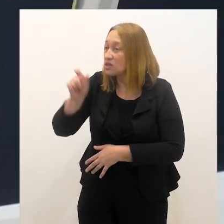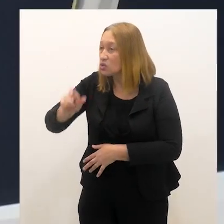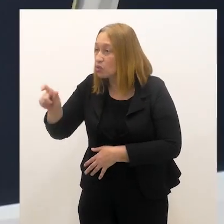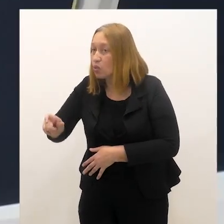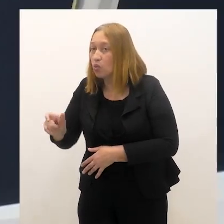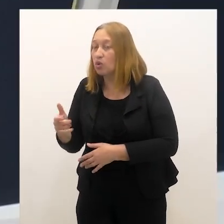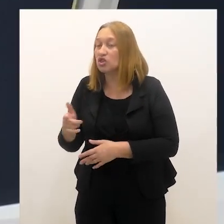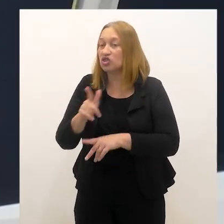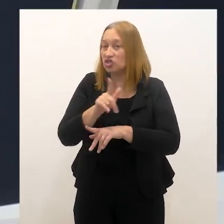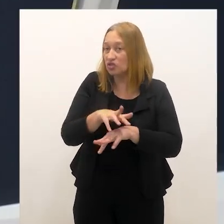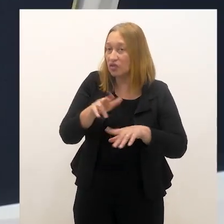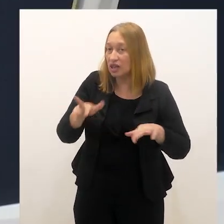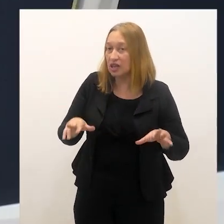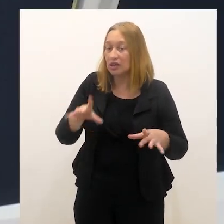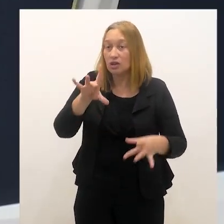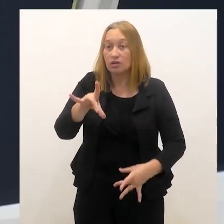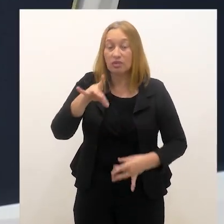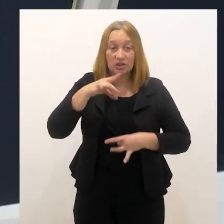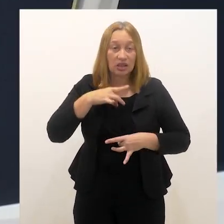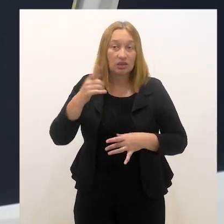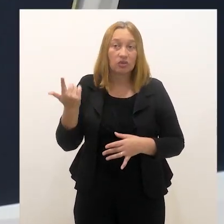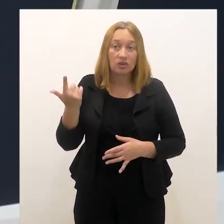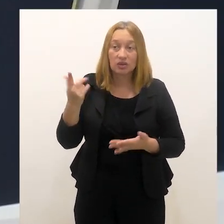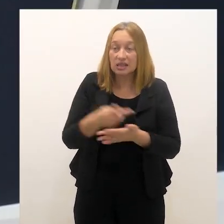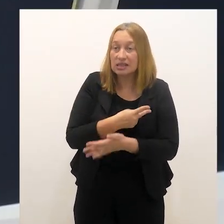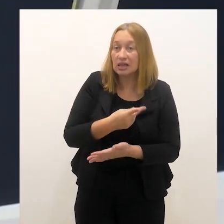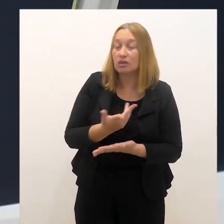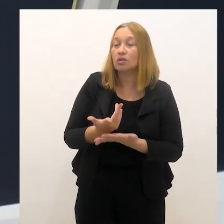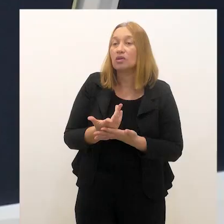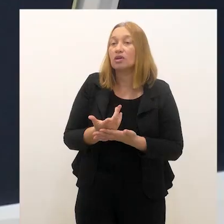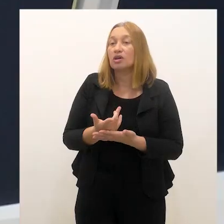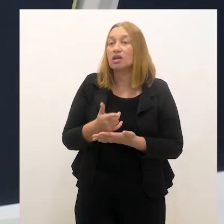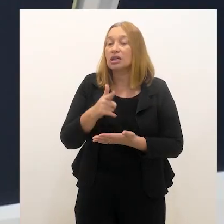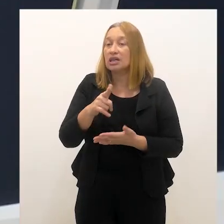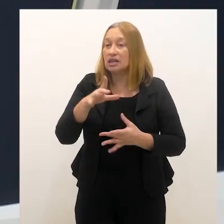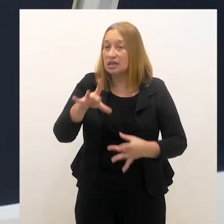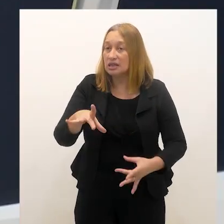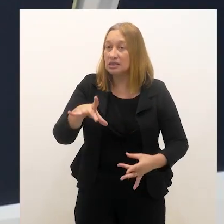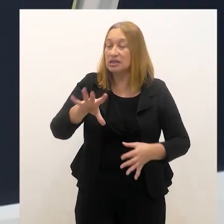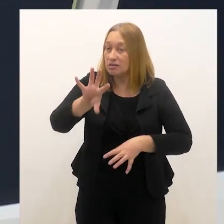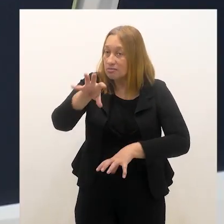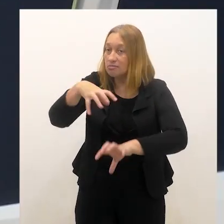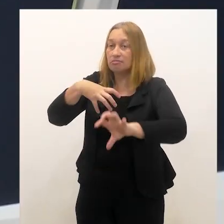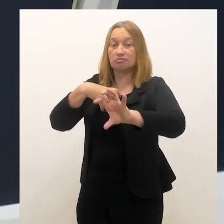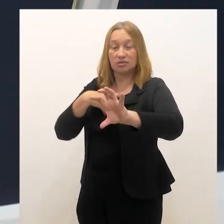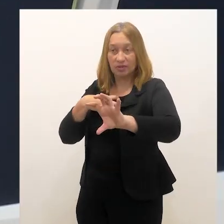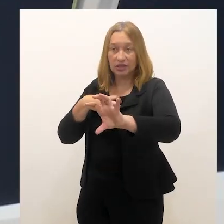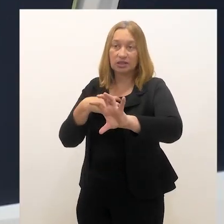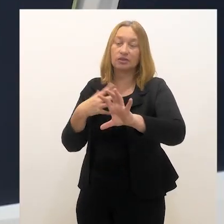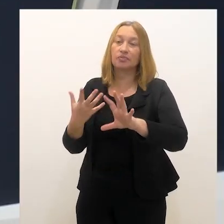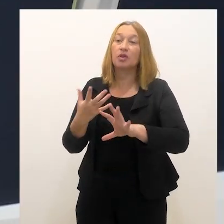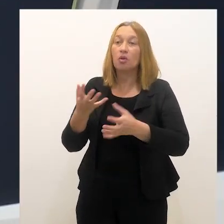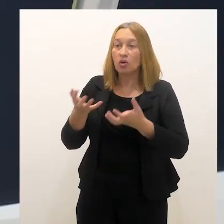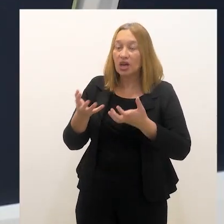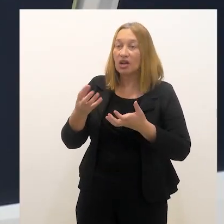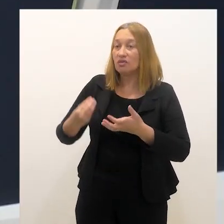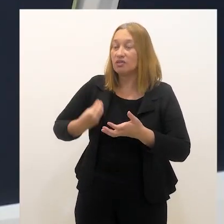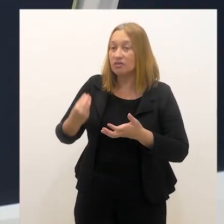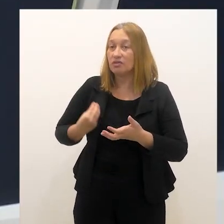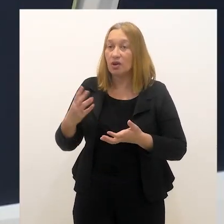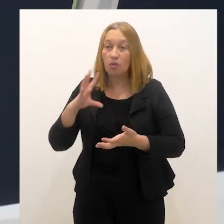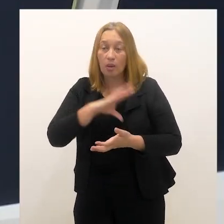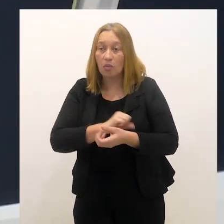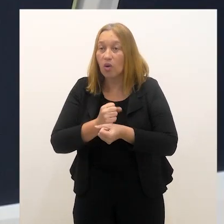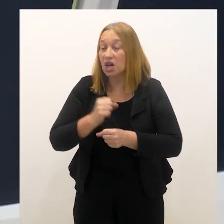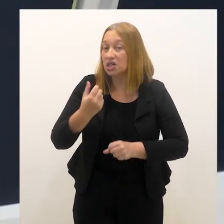O que está acontecendo com aqueles personagens. Vai fazer com que ele se coloque no lugar daquela pessoa. Tipo, poxa, quero viver um